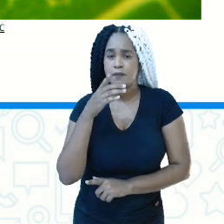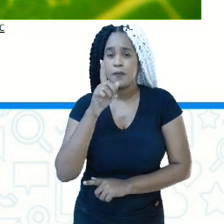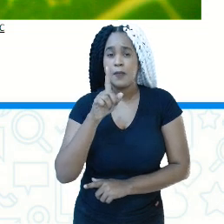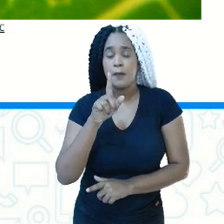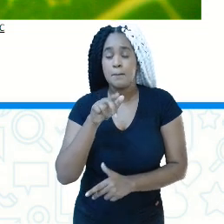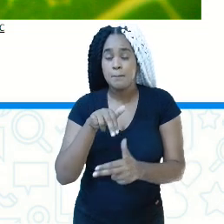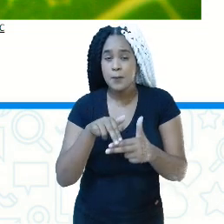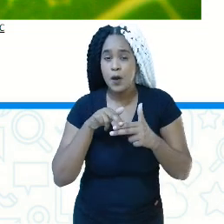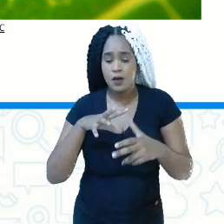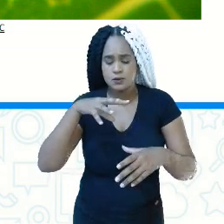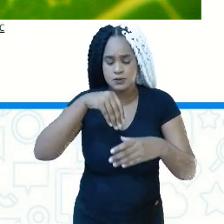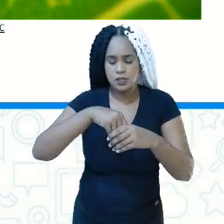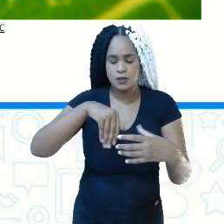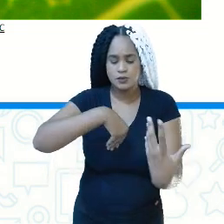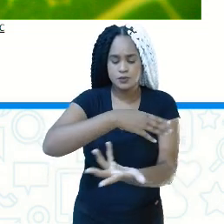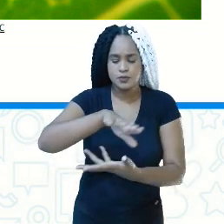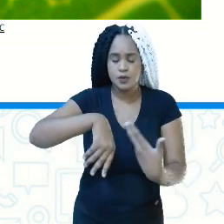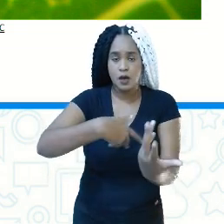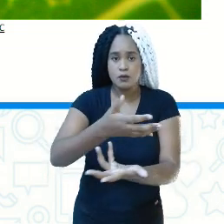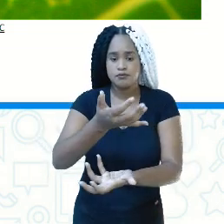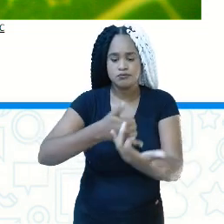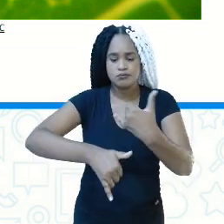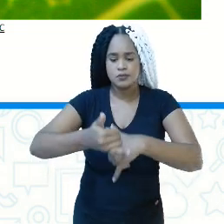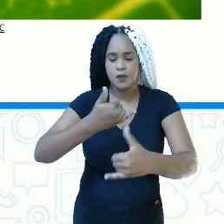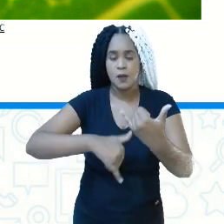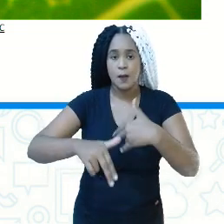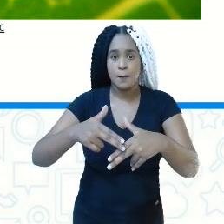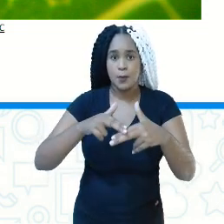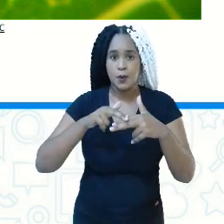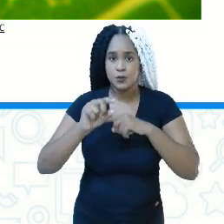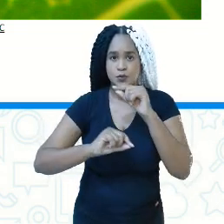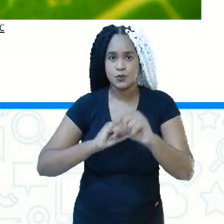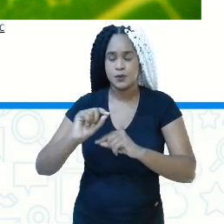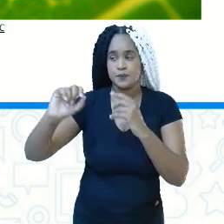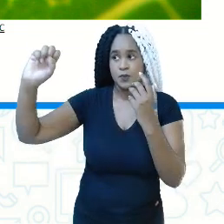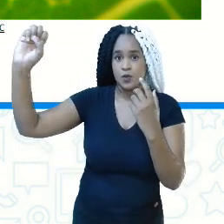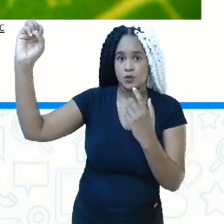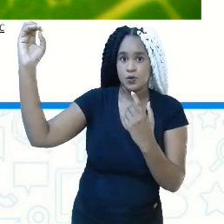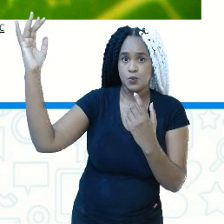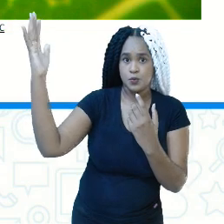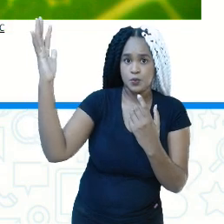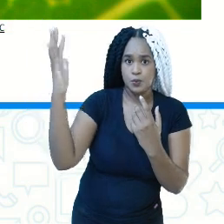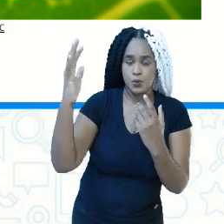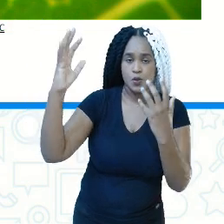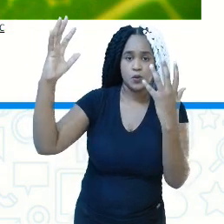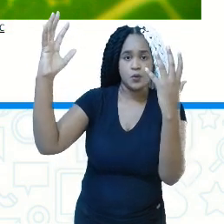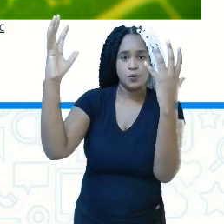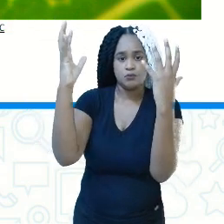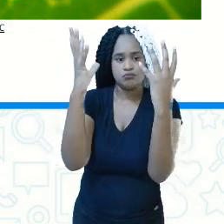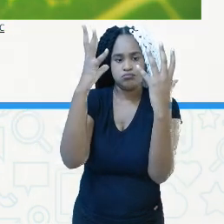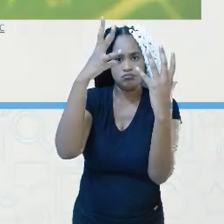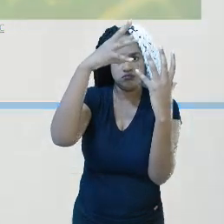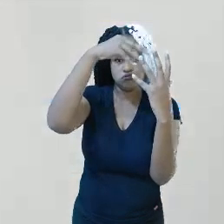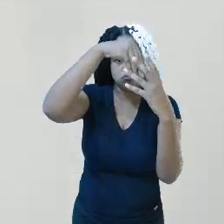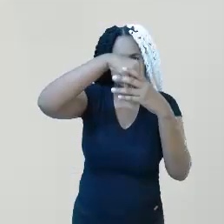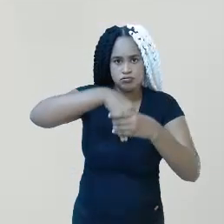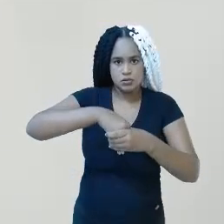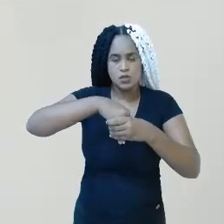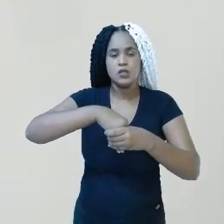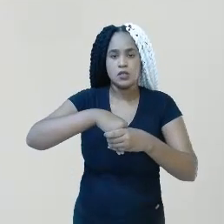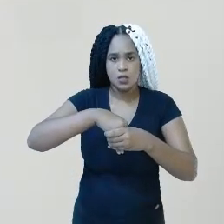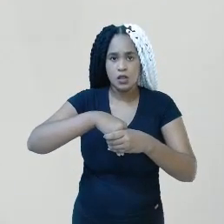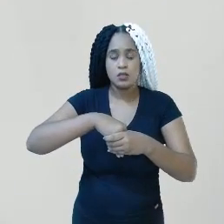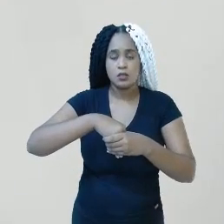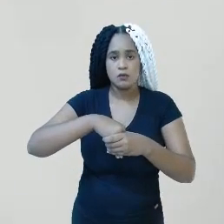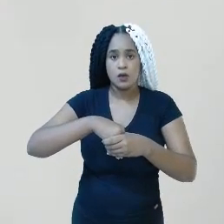reação química ocasionada pela transformação da energia solar em energia química. Então,